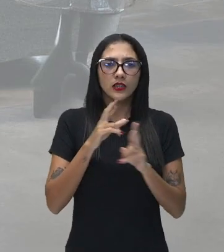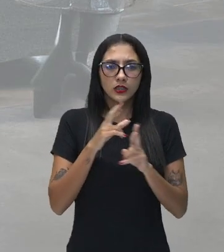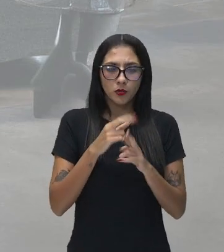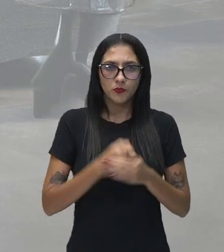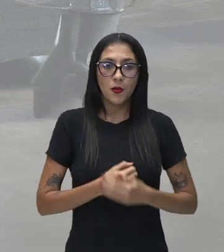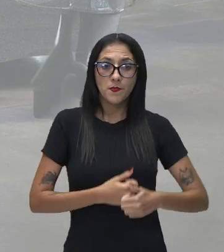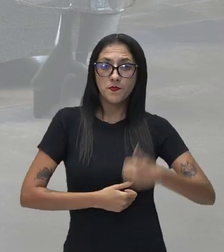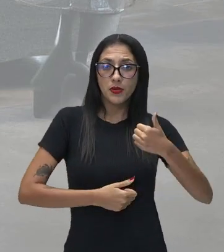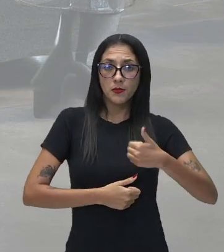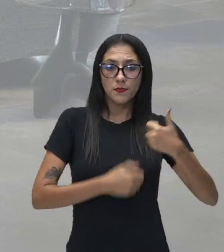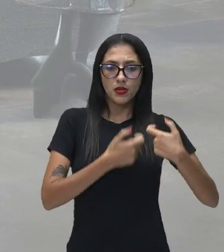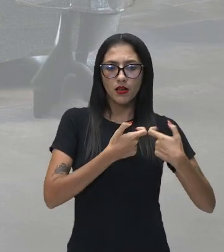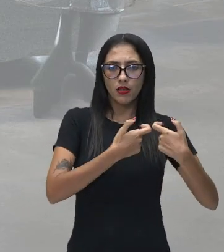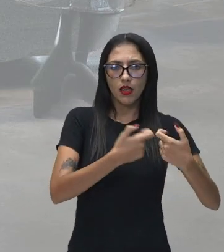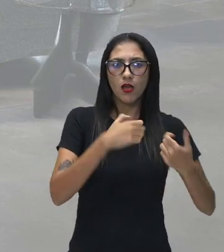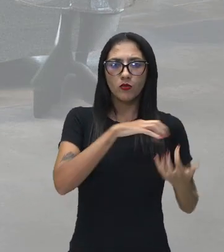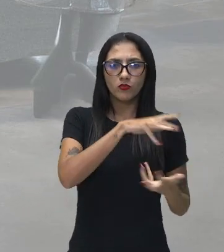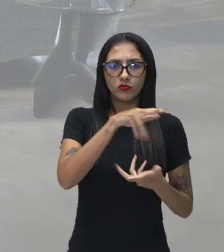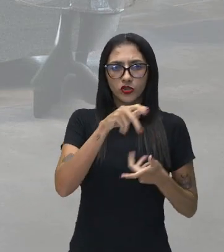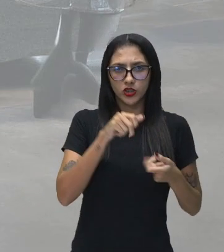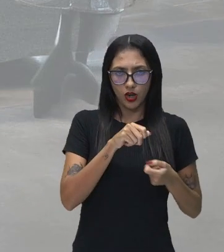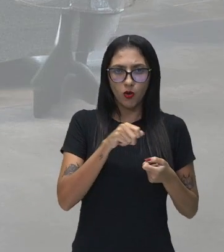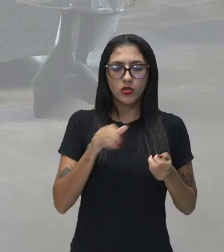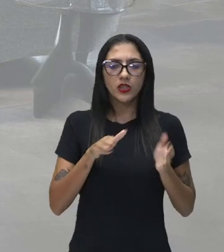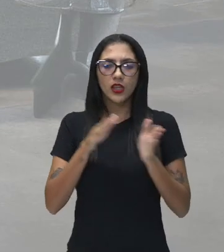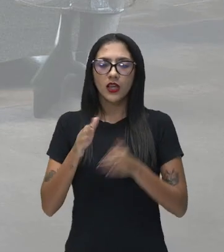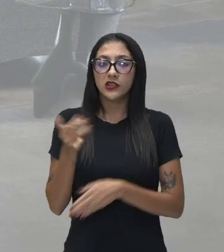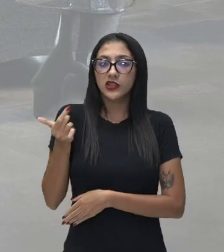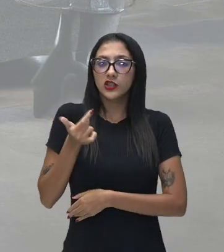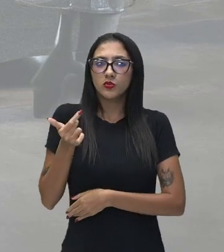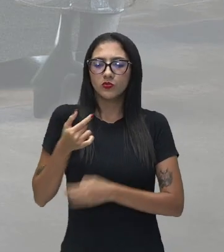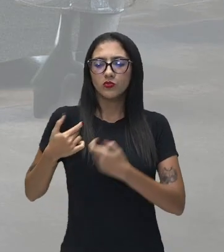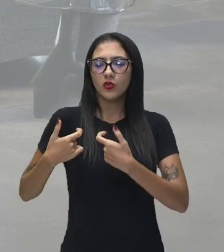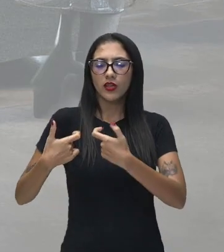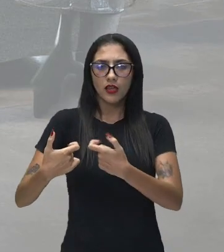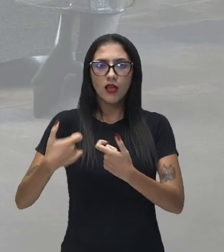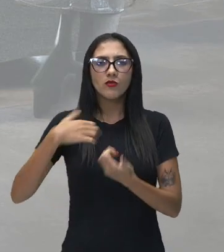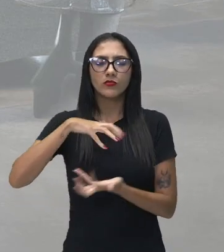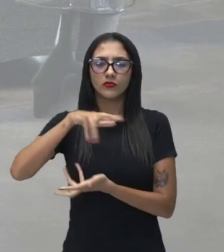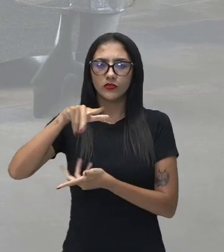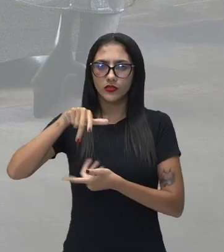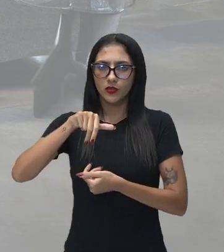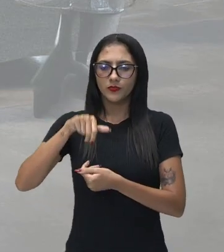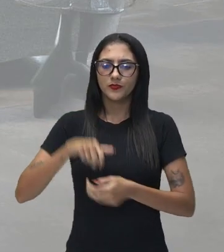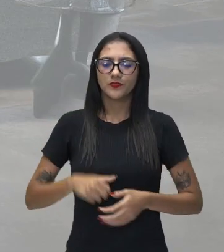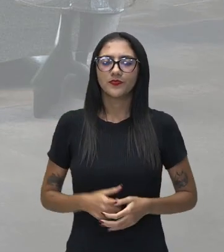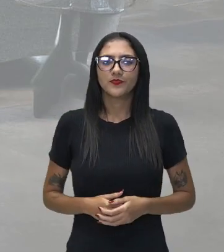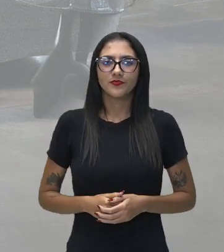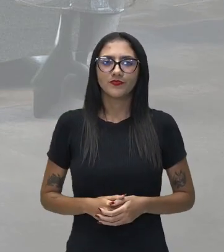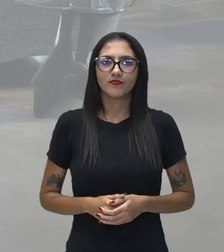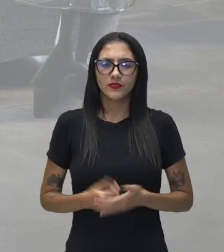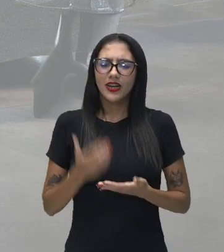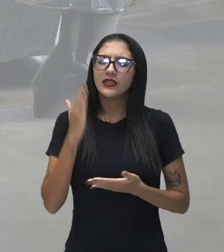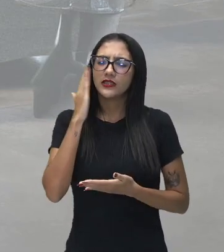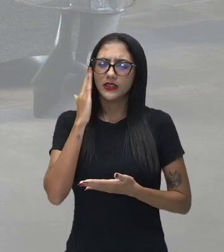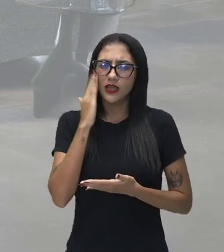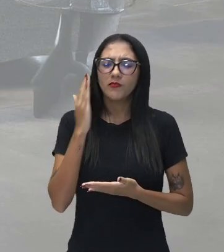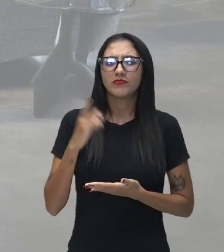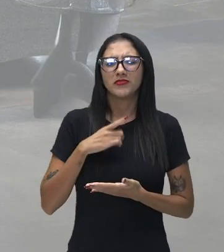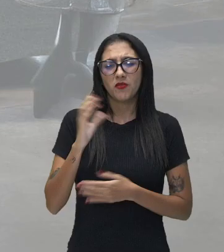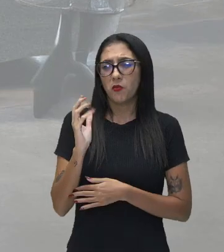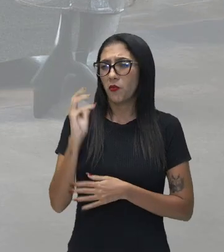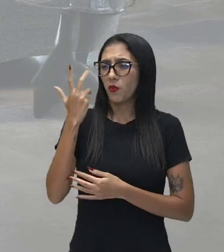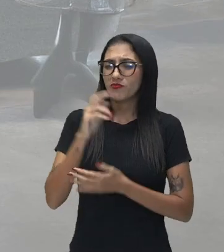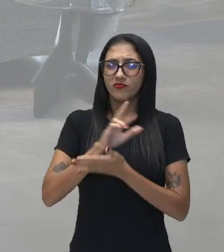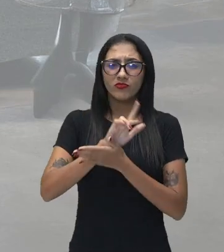a Primeira Guerra Mundial e a Segunda Guerra Mundial. E claro que muita coisa aconteceu nesse